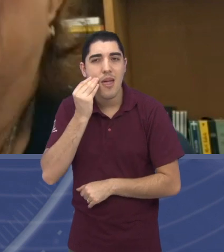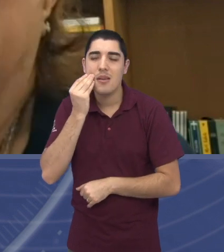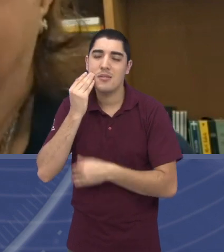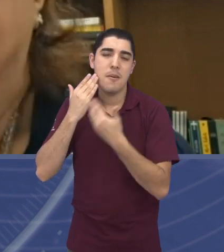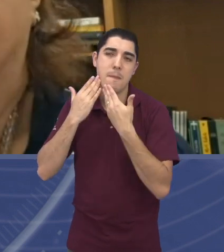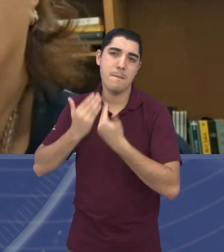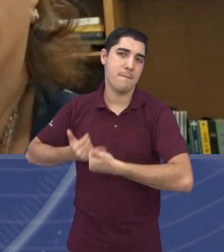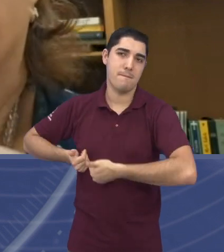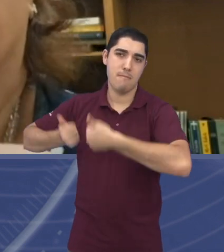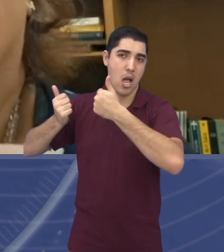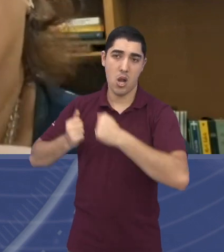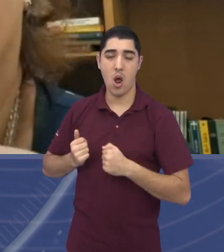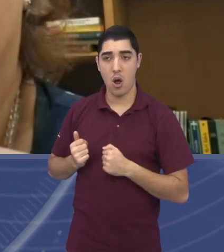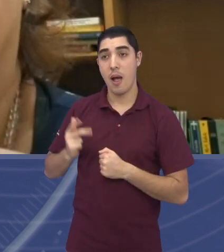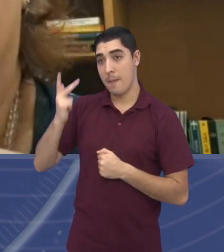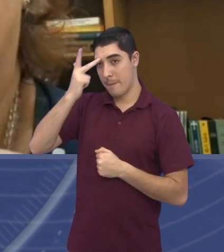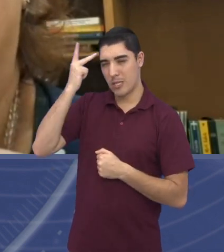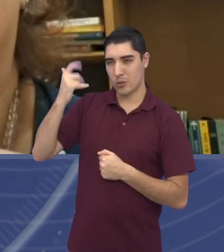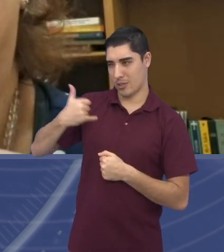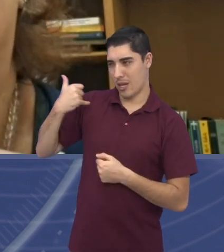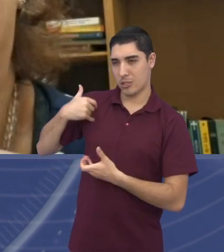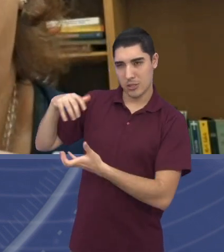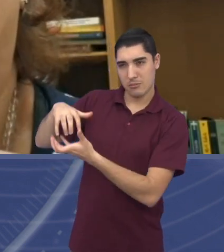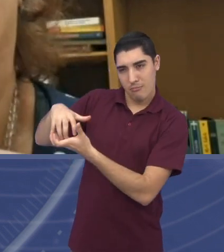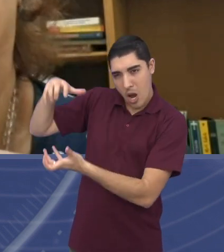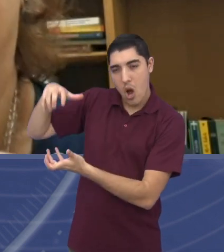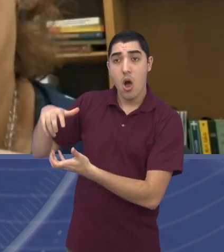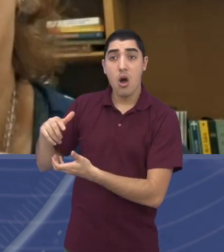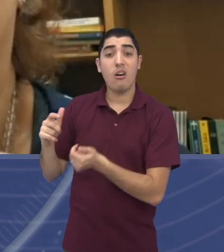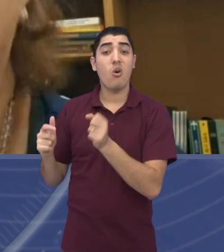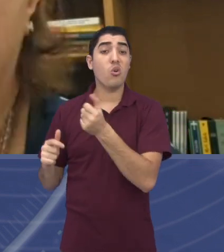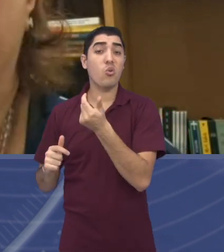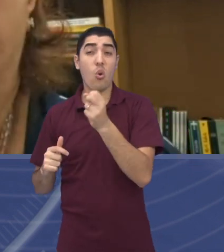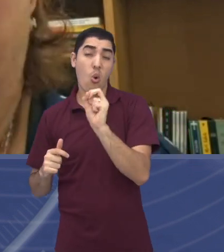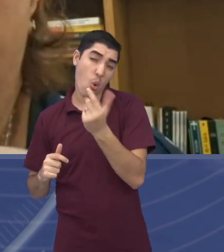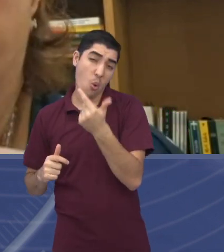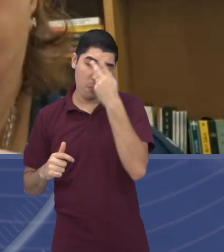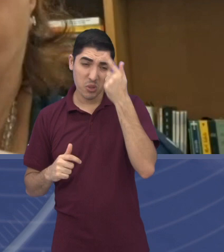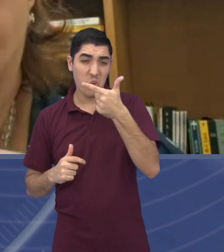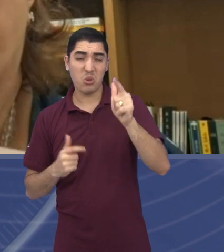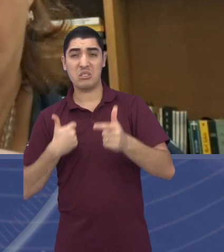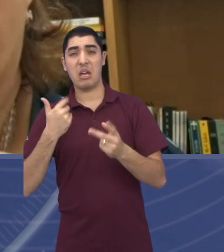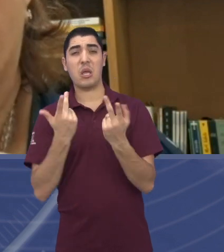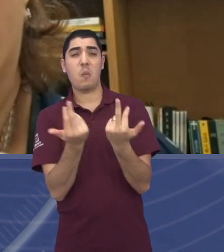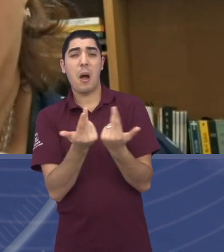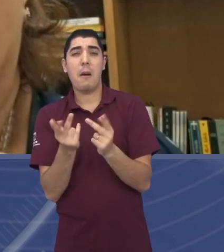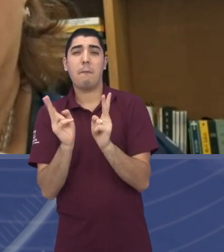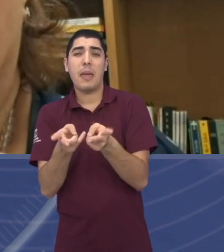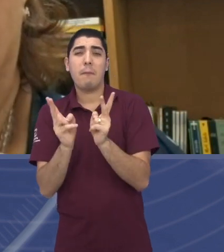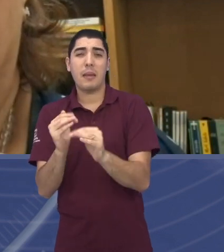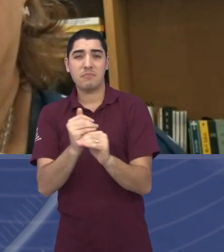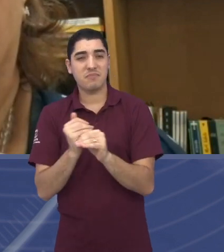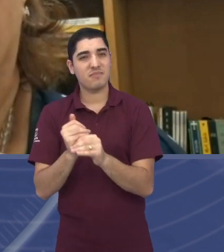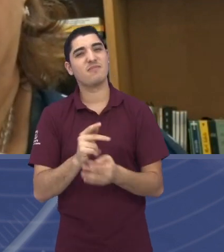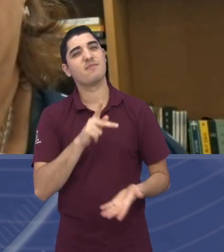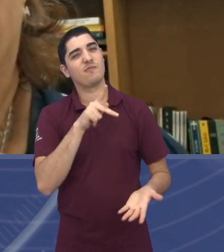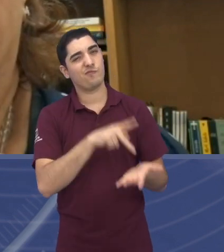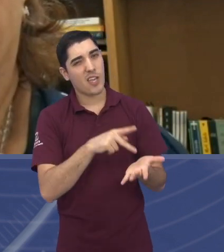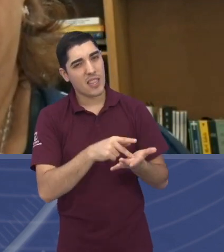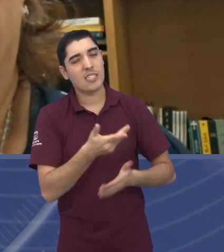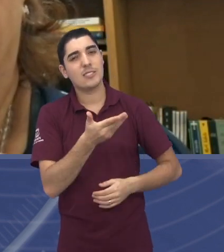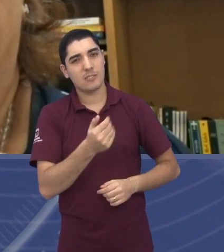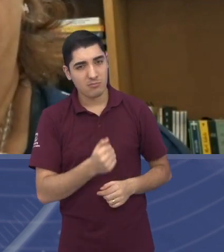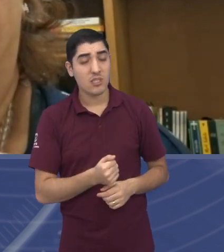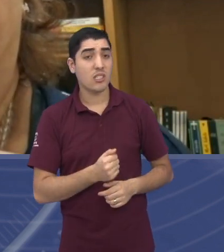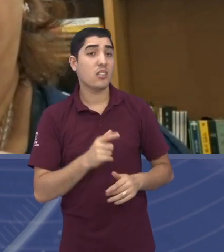melhor, você compartilhar com alguém mais velho, do que estar sempre todos iguais, o mesmo, né? Sem dúvida. E os